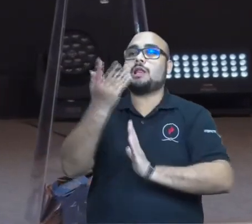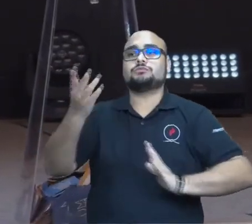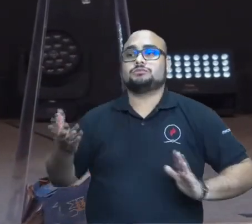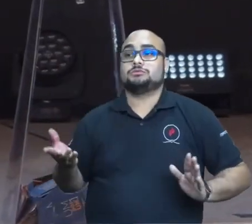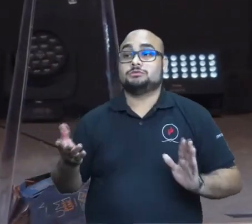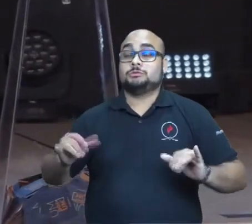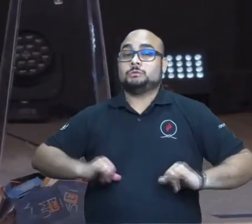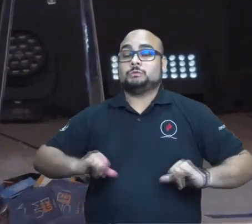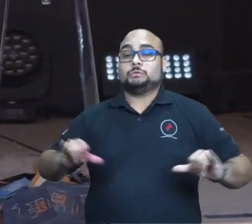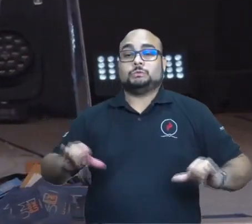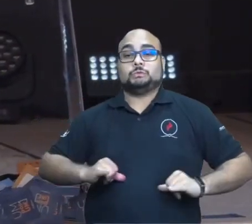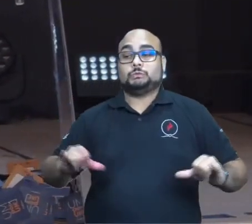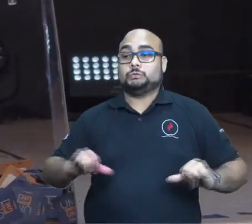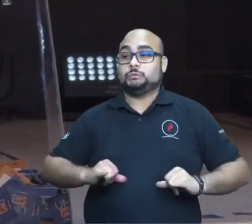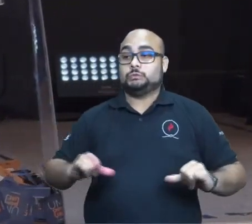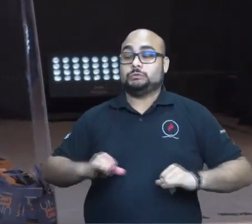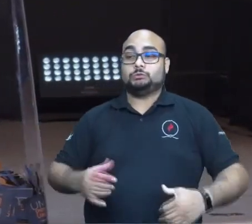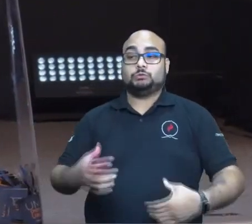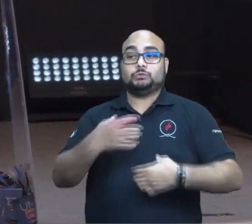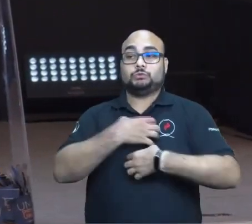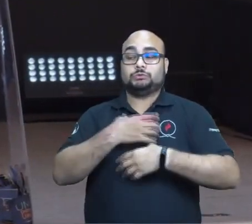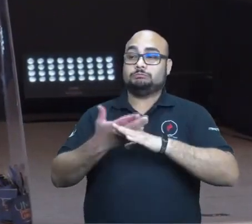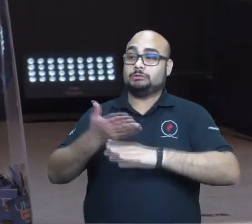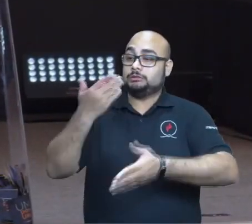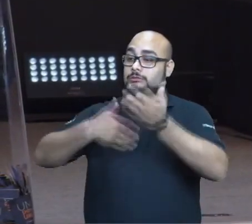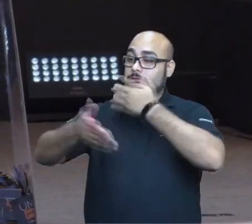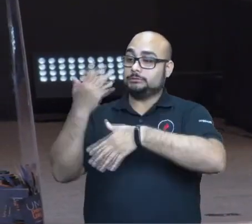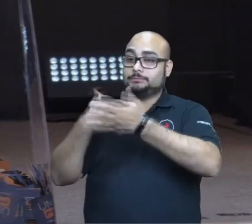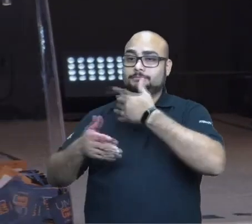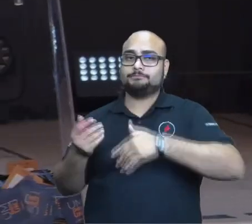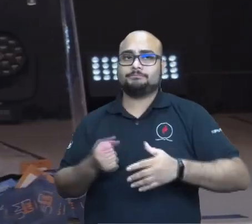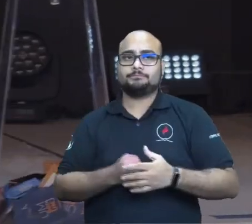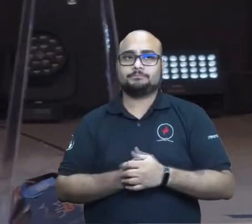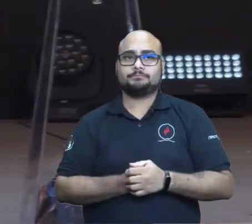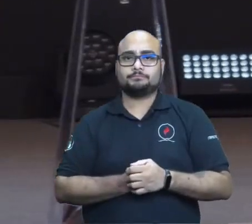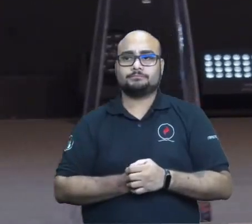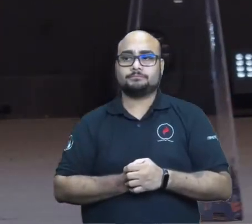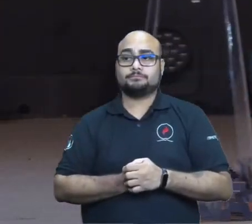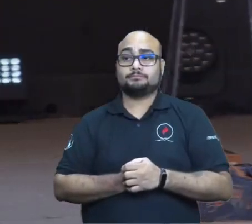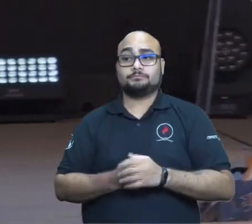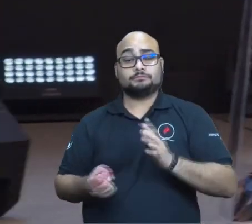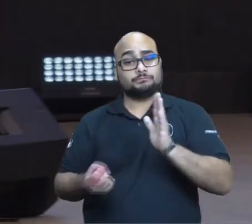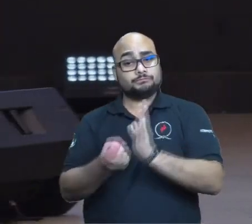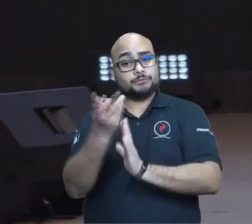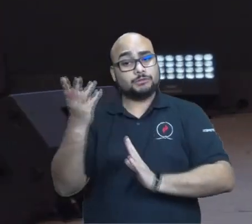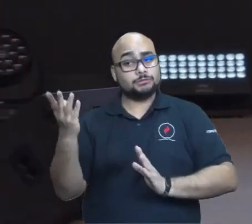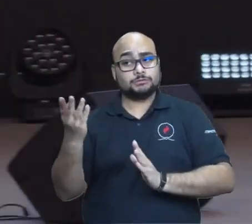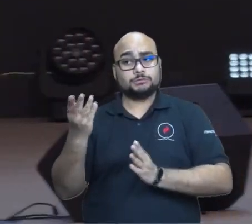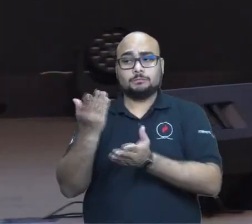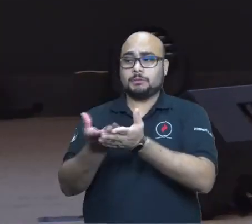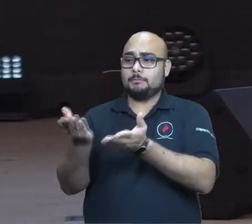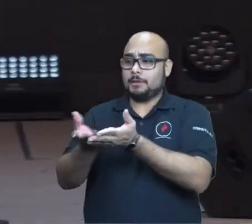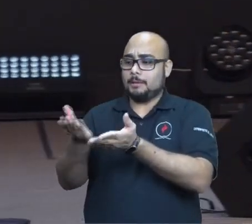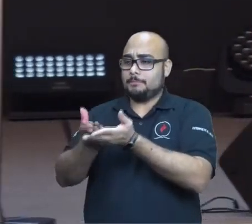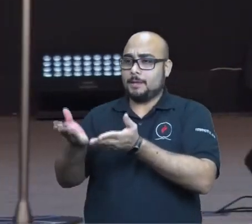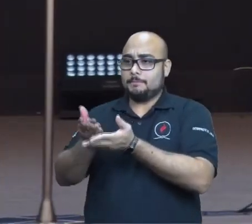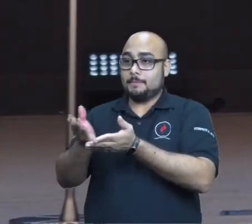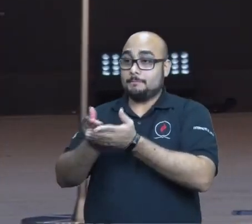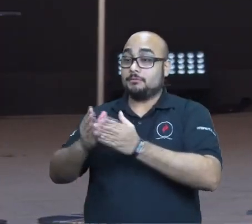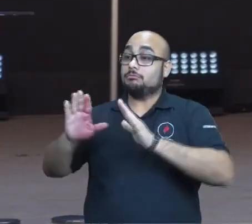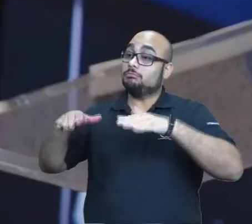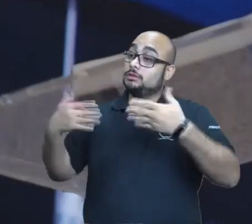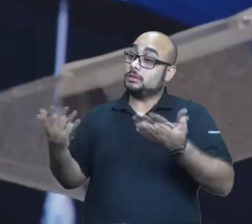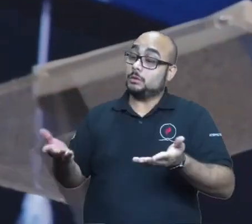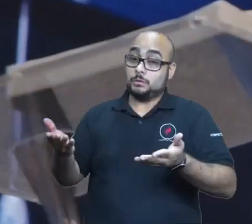ferros de Machado já não foram parar dentro do Rio quantas vezes eles não perderam e quantas vezes já não tiveram que ser homens